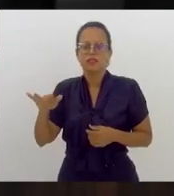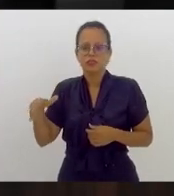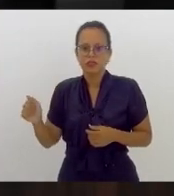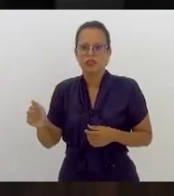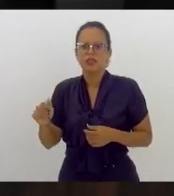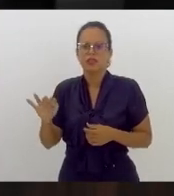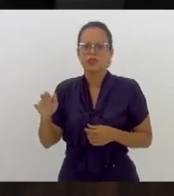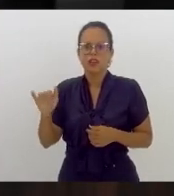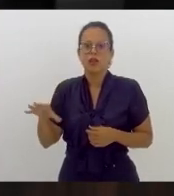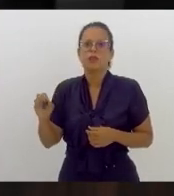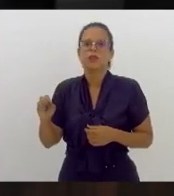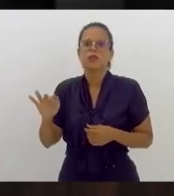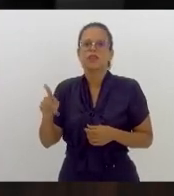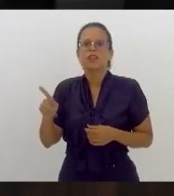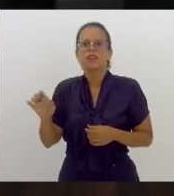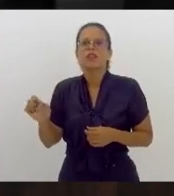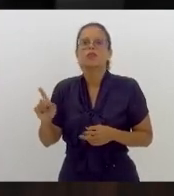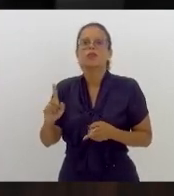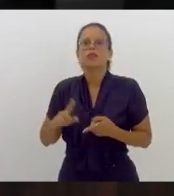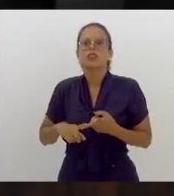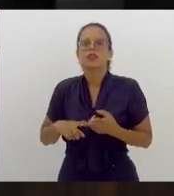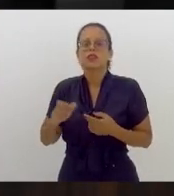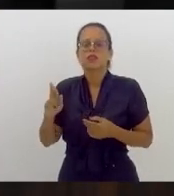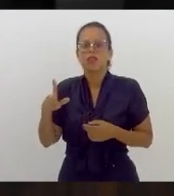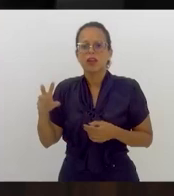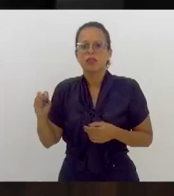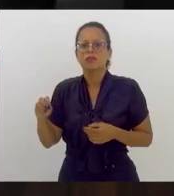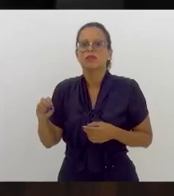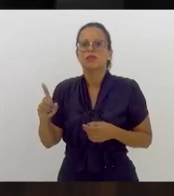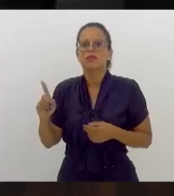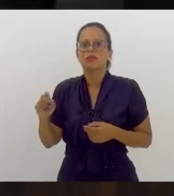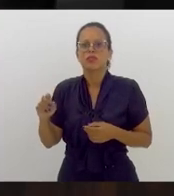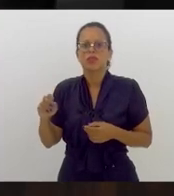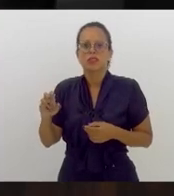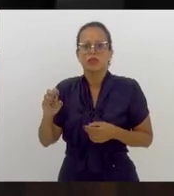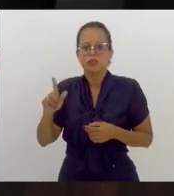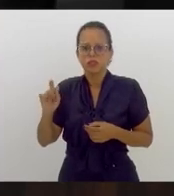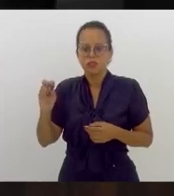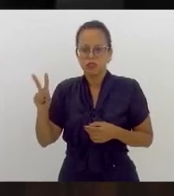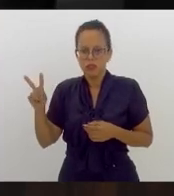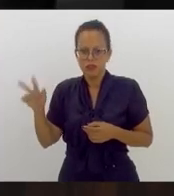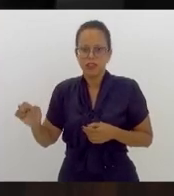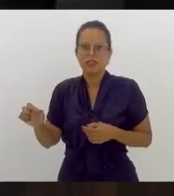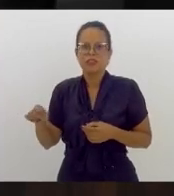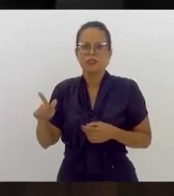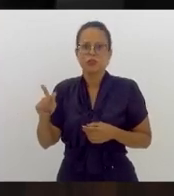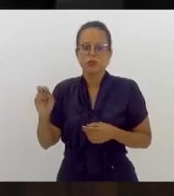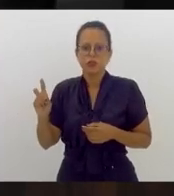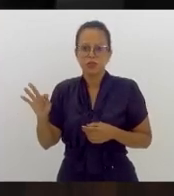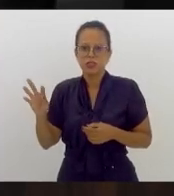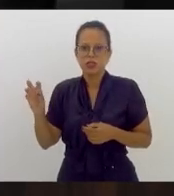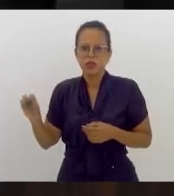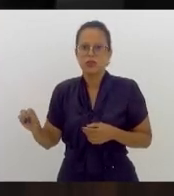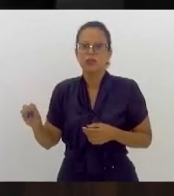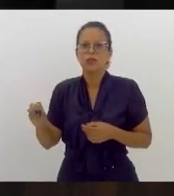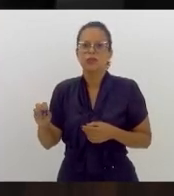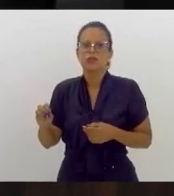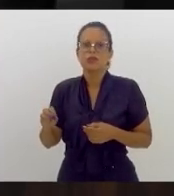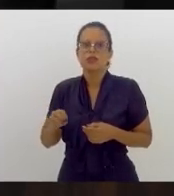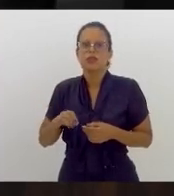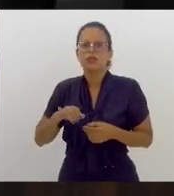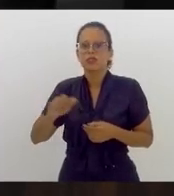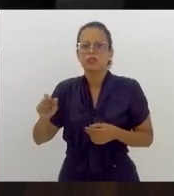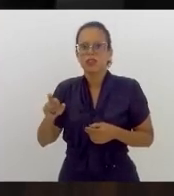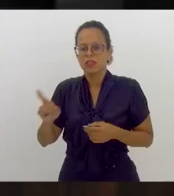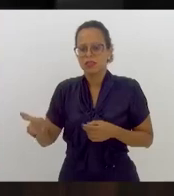Silva, Felipe Soares, Felipe Pobel, Flávio Serafini, Giovanni Ratinho, Gustavo Schmidt, Jari